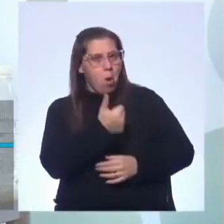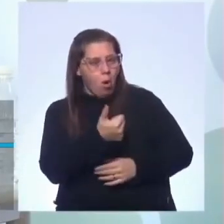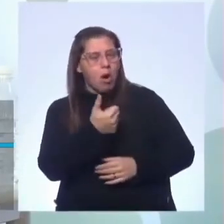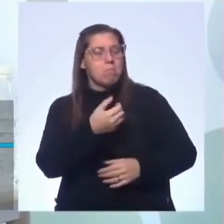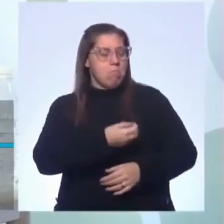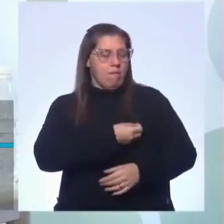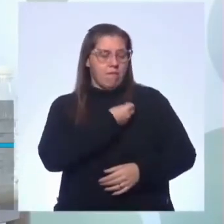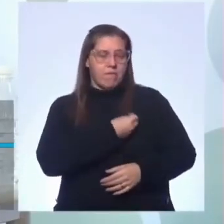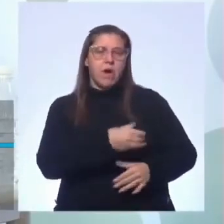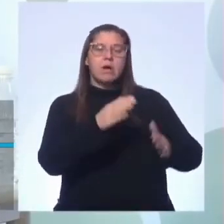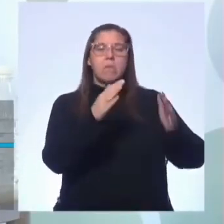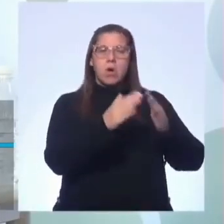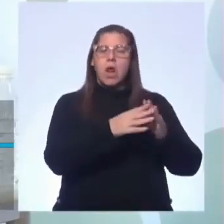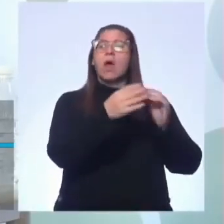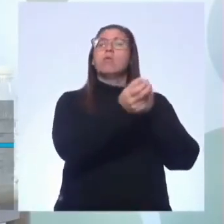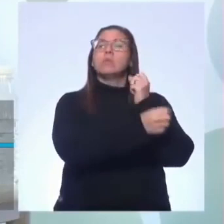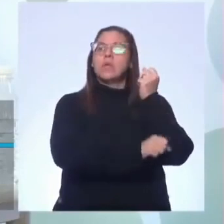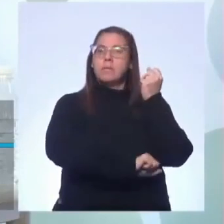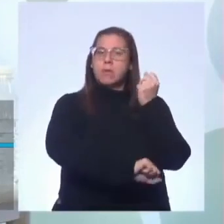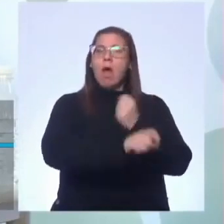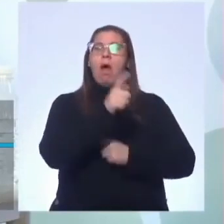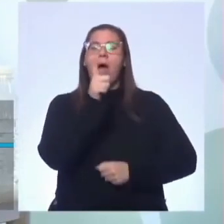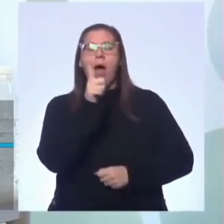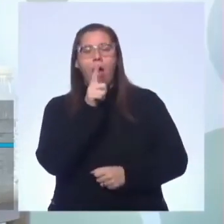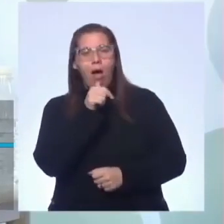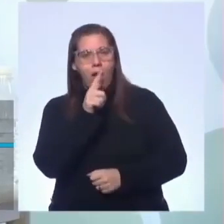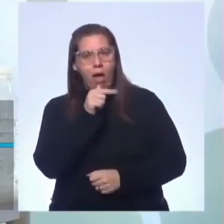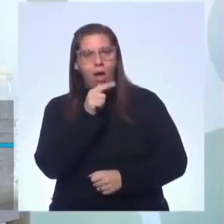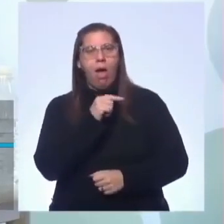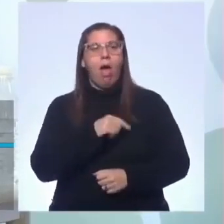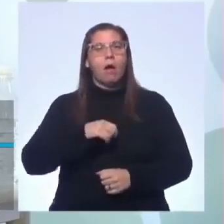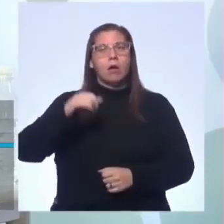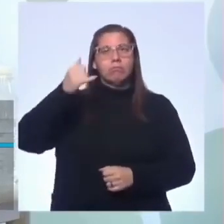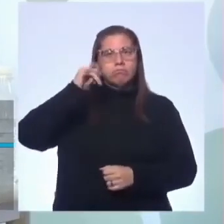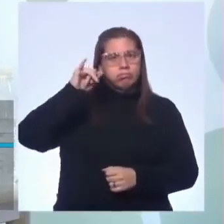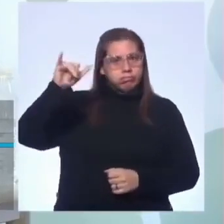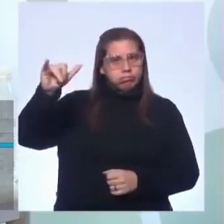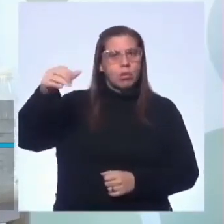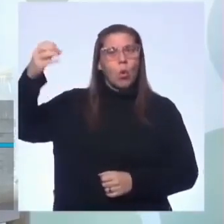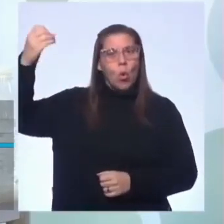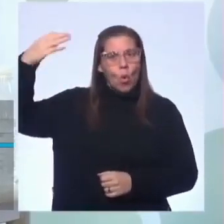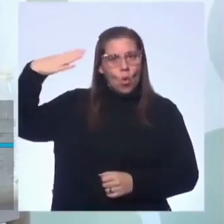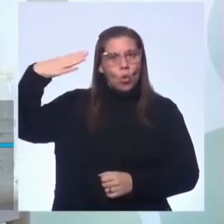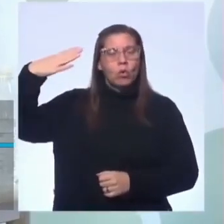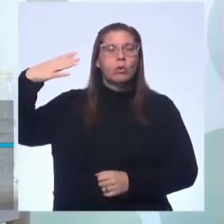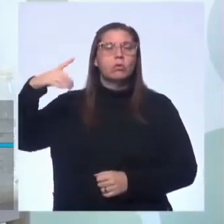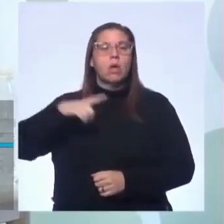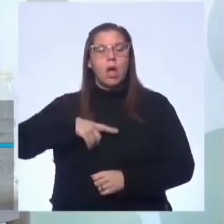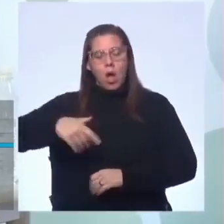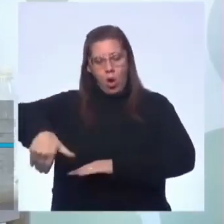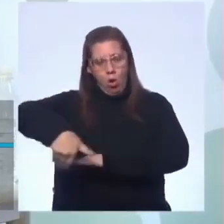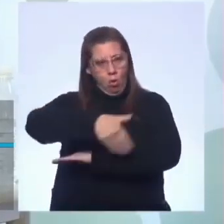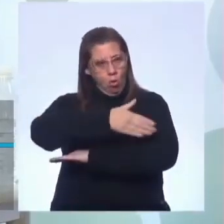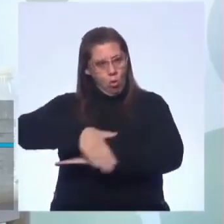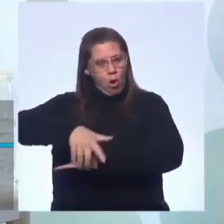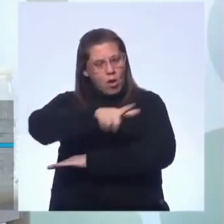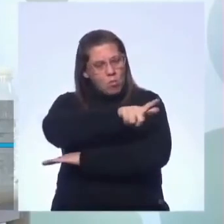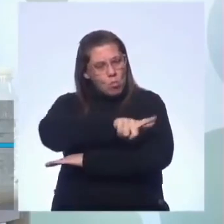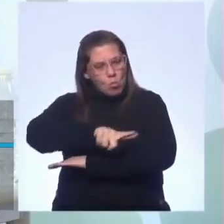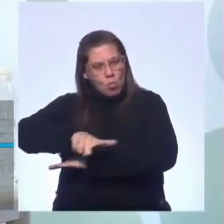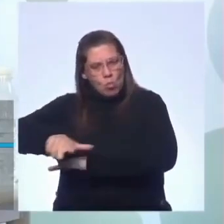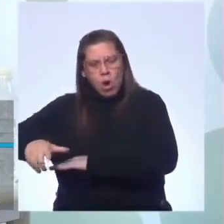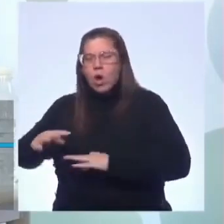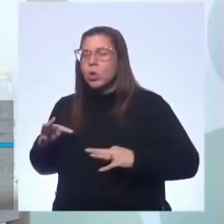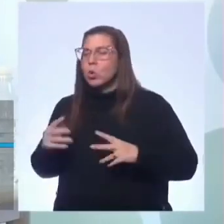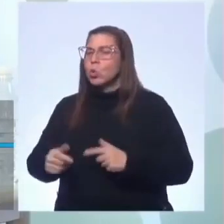infraestrutura, né, de saneamento básico, água encanada, energia elétrica, né, ruas asfaltadas. Então tudo isso aí é